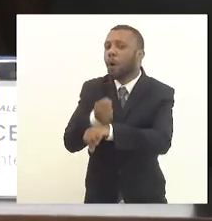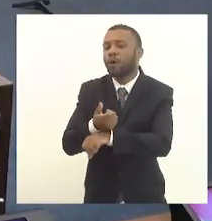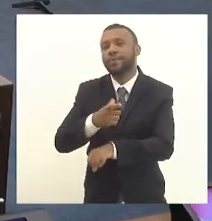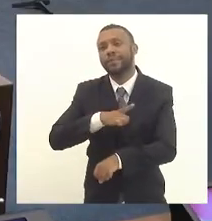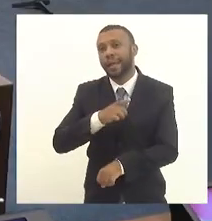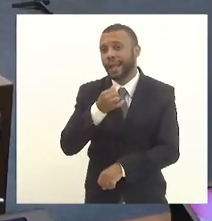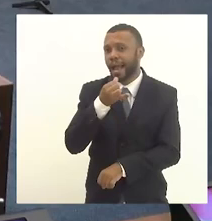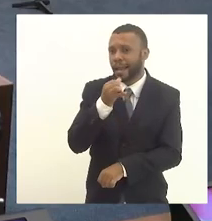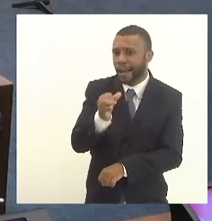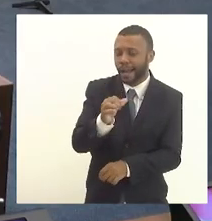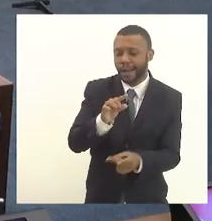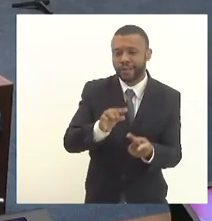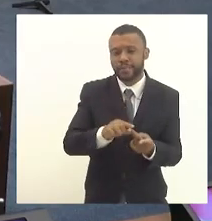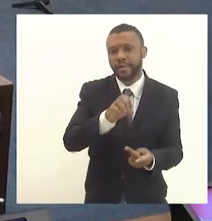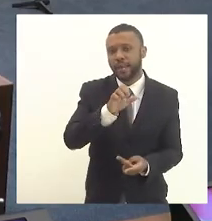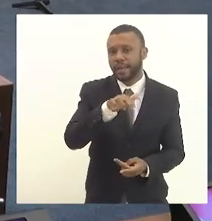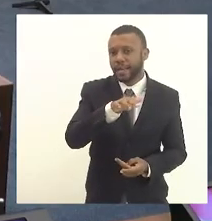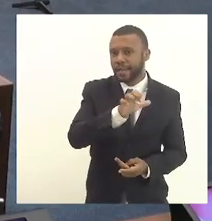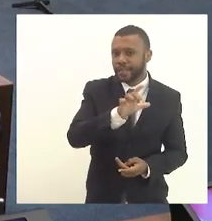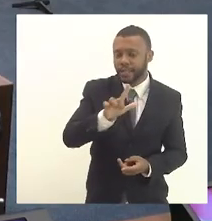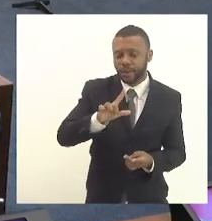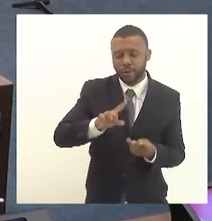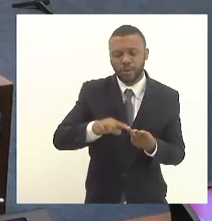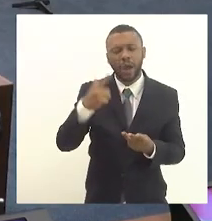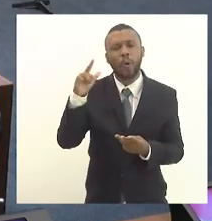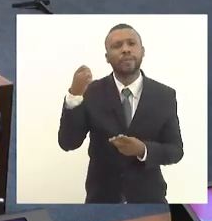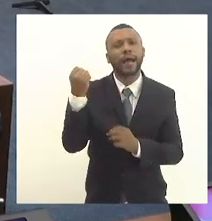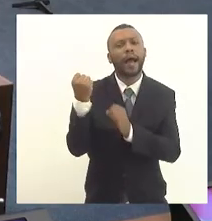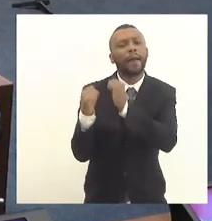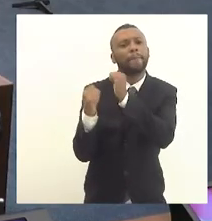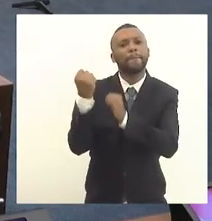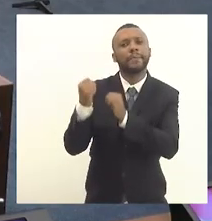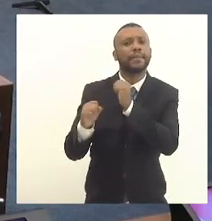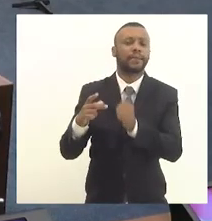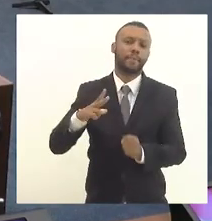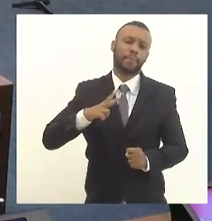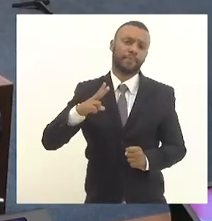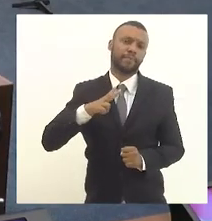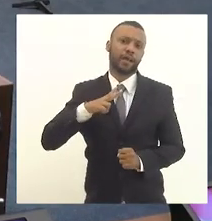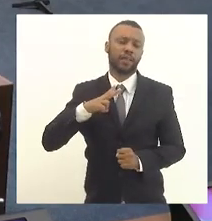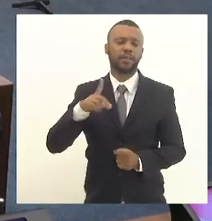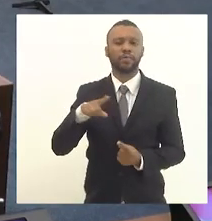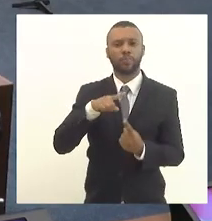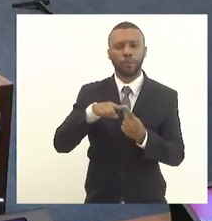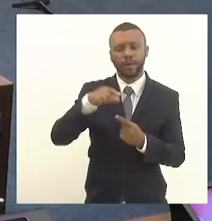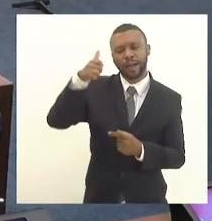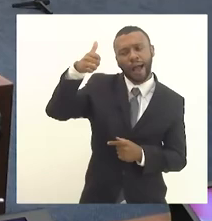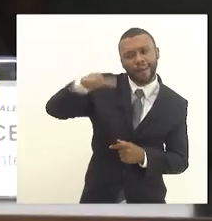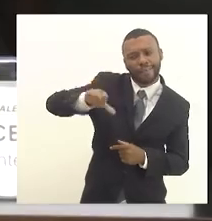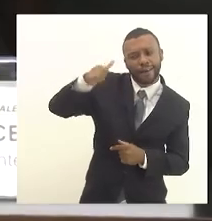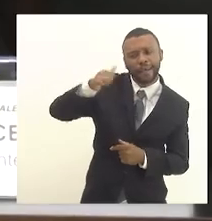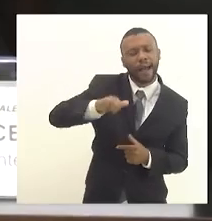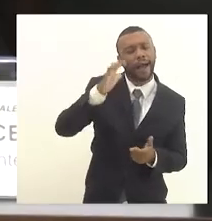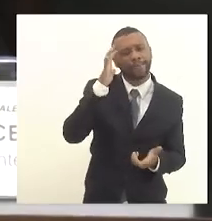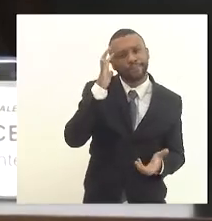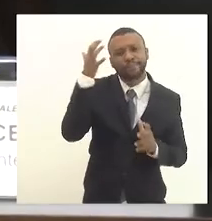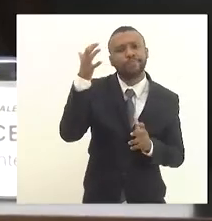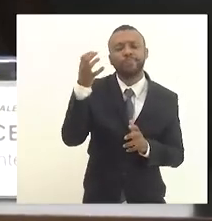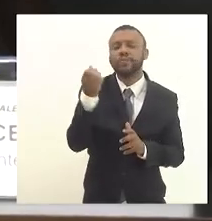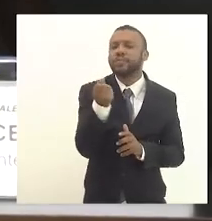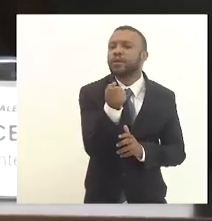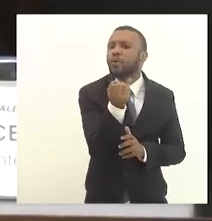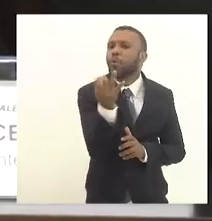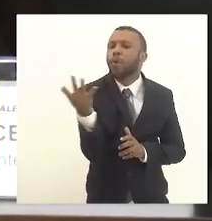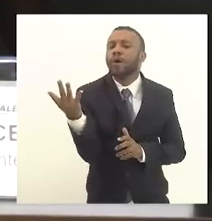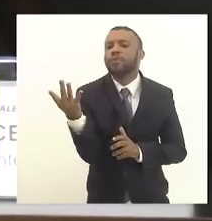Enel e a outra privada, para que ele possa mensurar quanto seria necessário